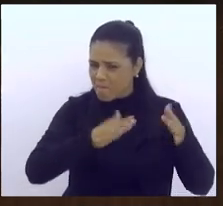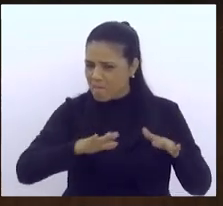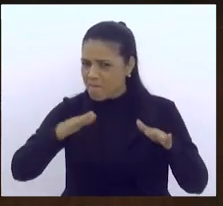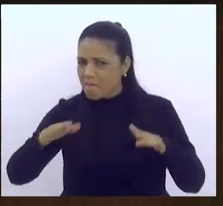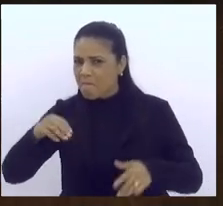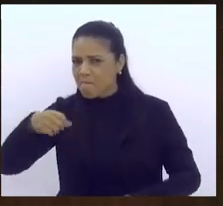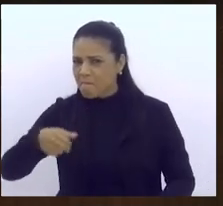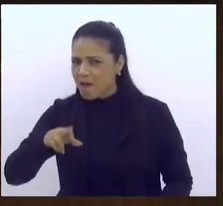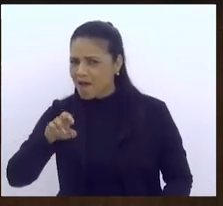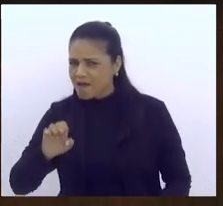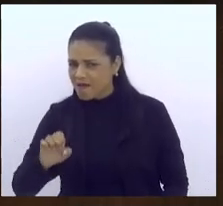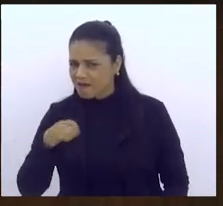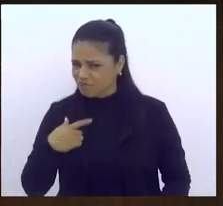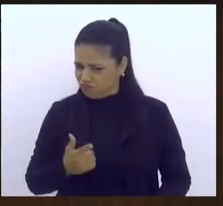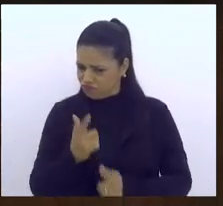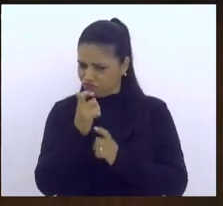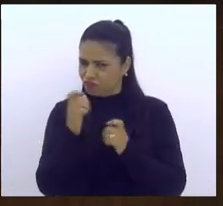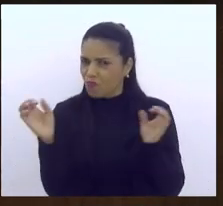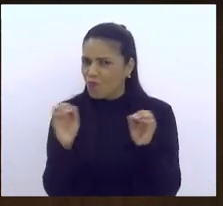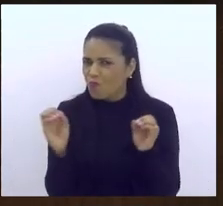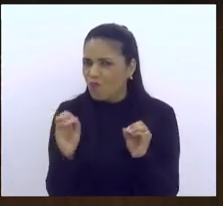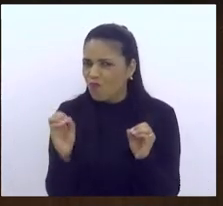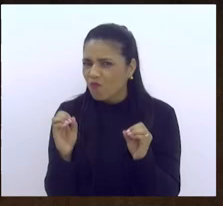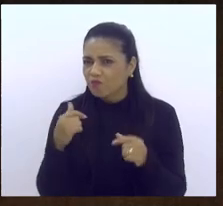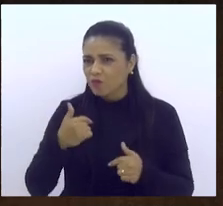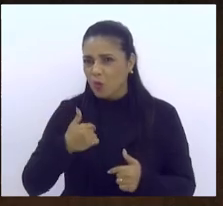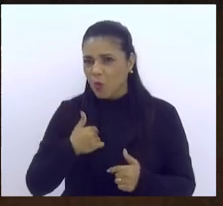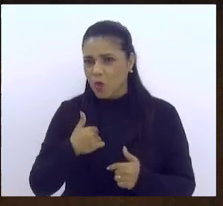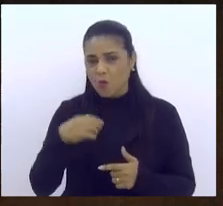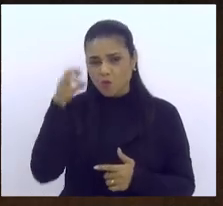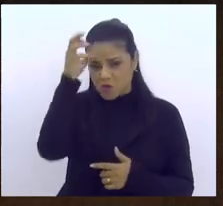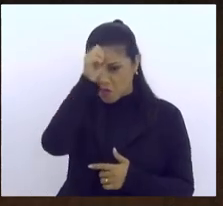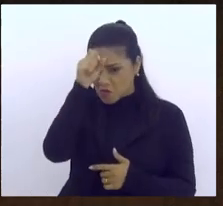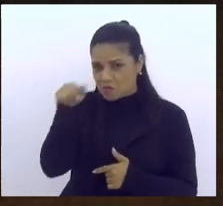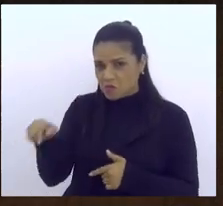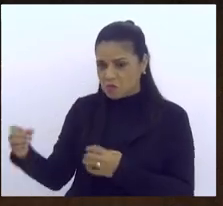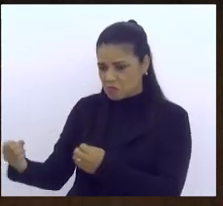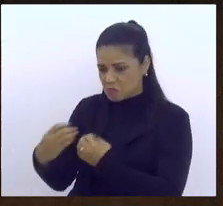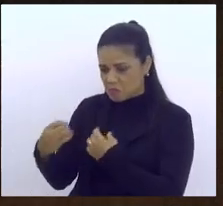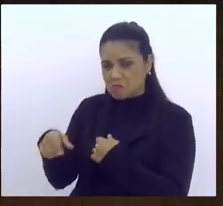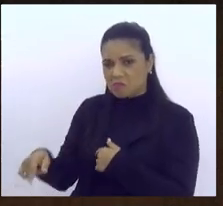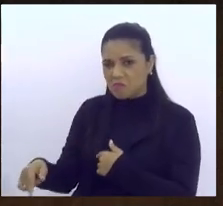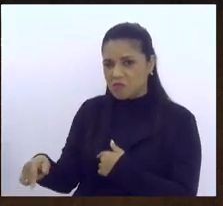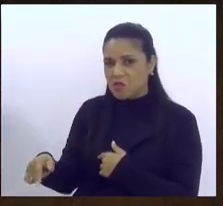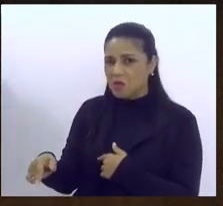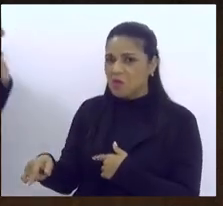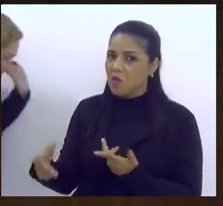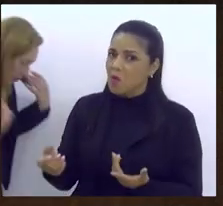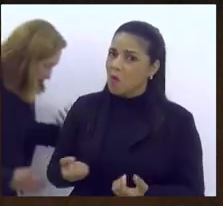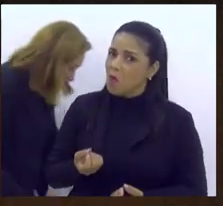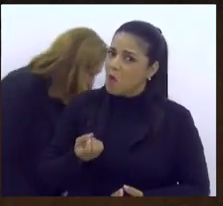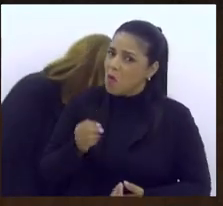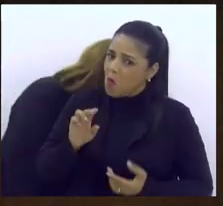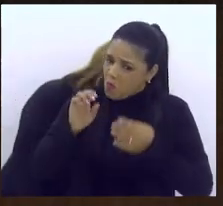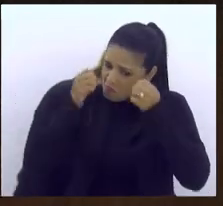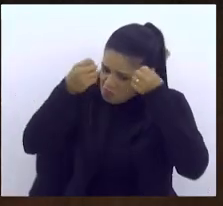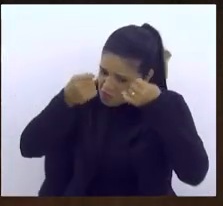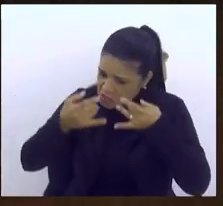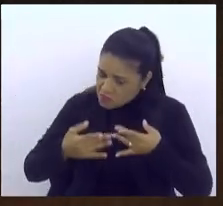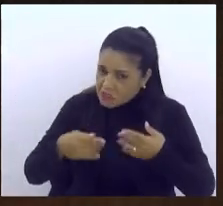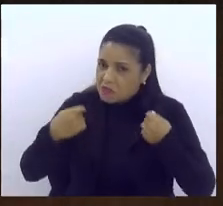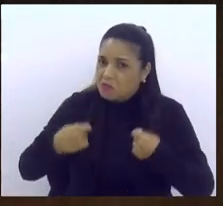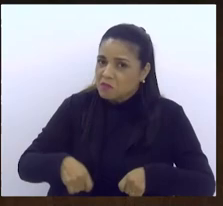ou eu tenho que pegar os ensinamentos dele de como ele fez, ou ele deve explicação à